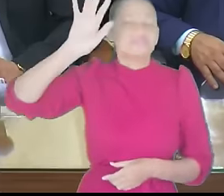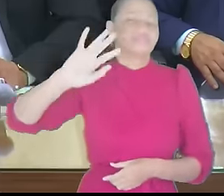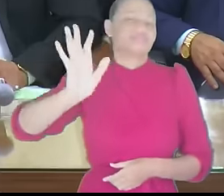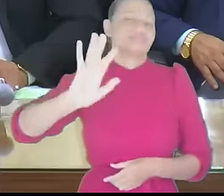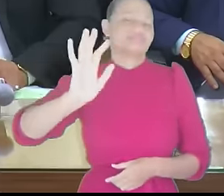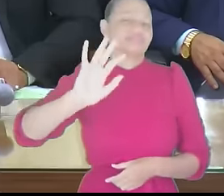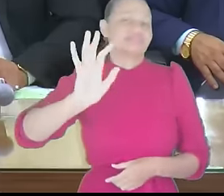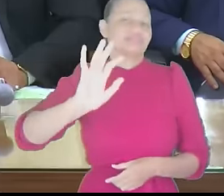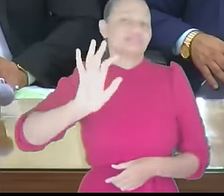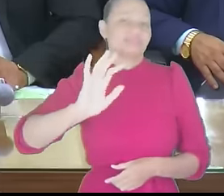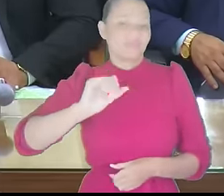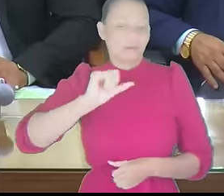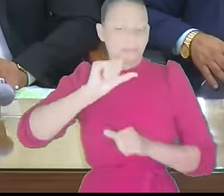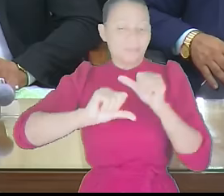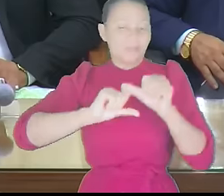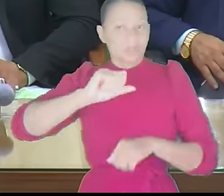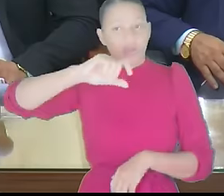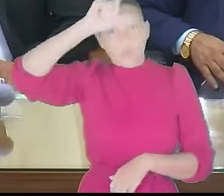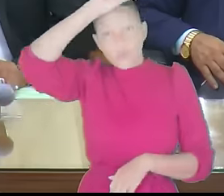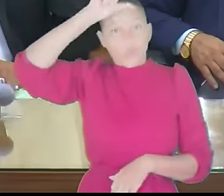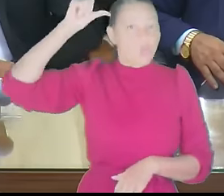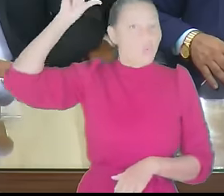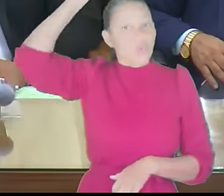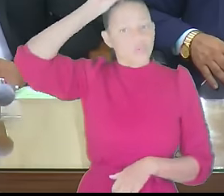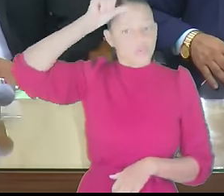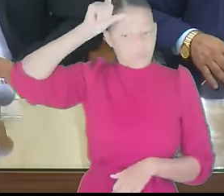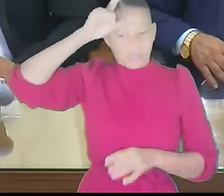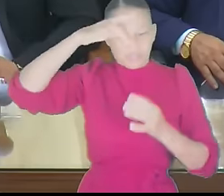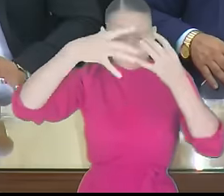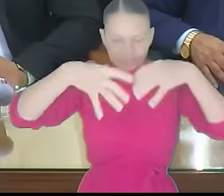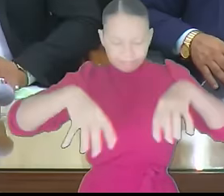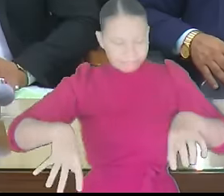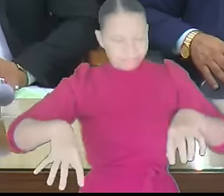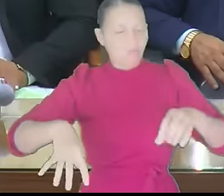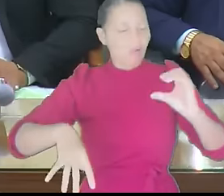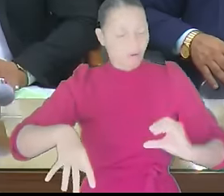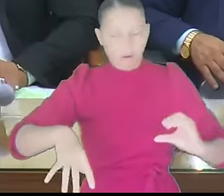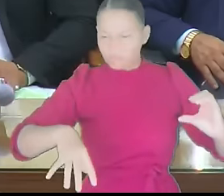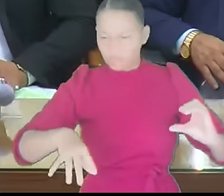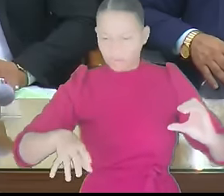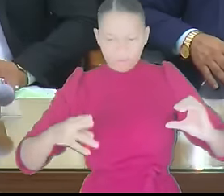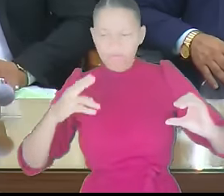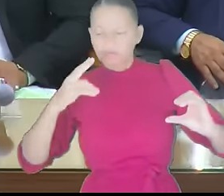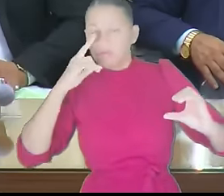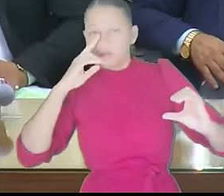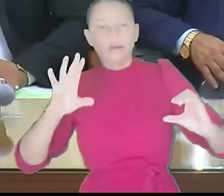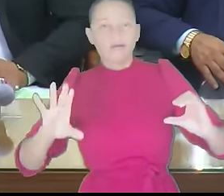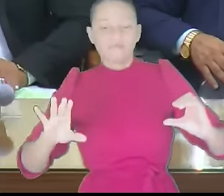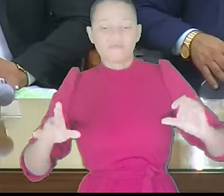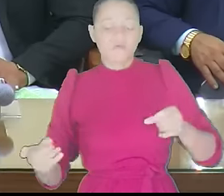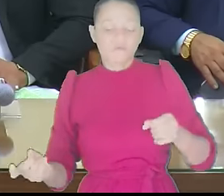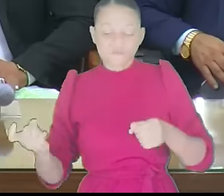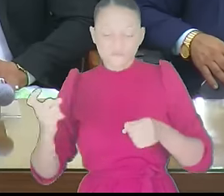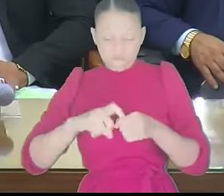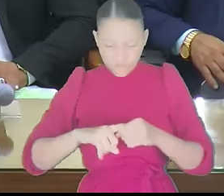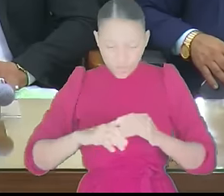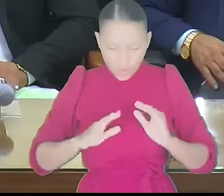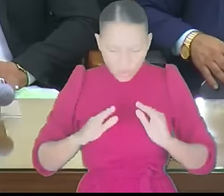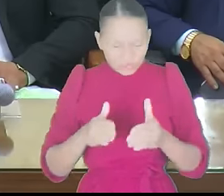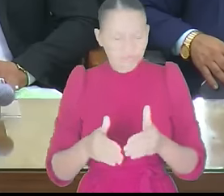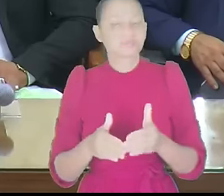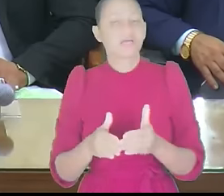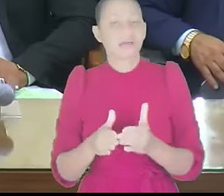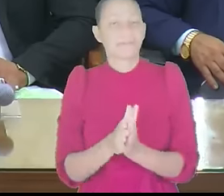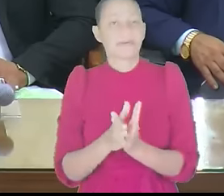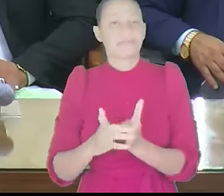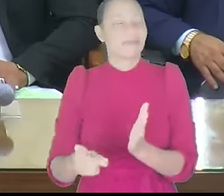A reforma protestante foi uma volta à Bíblia. Foi uma volta às Escrituras, mas não trouxe vida à igreja. Você vê